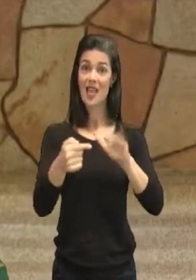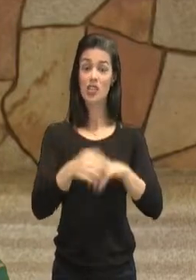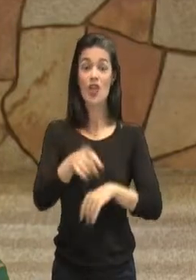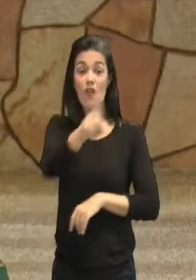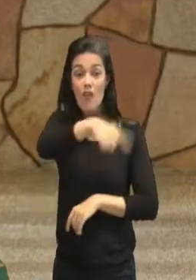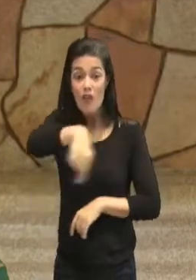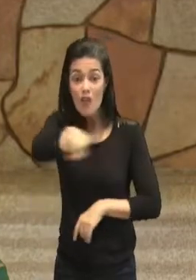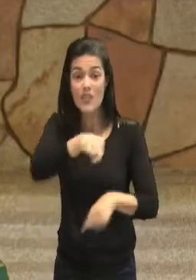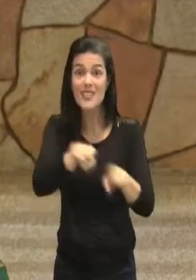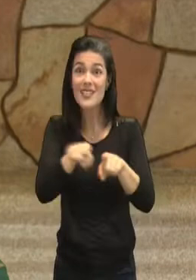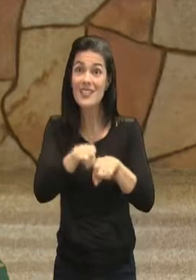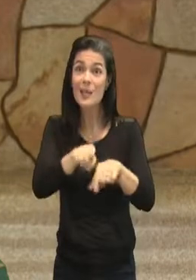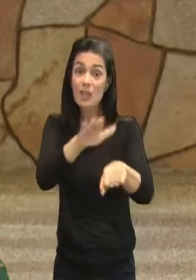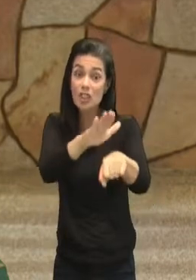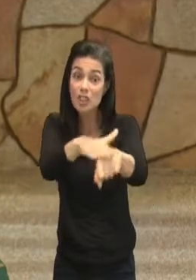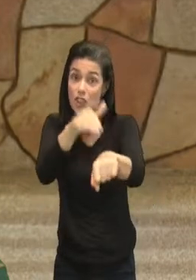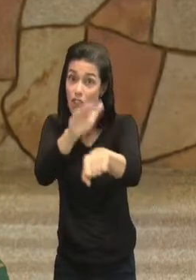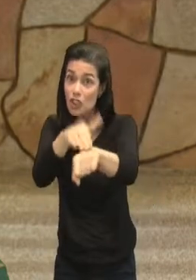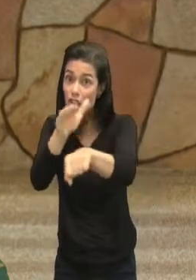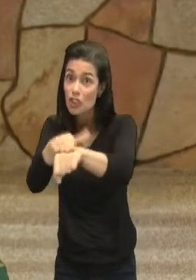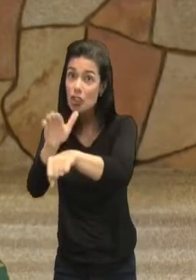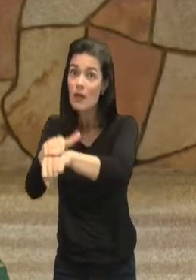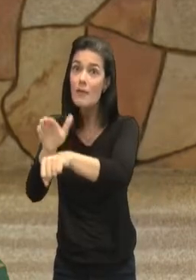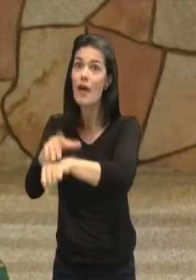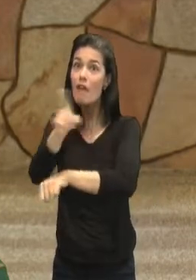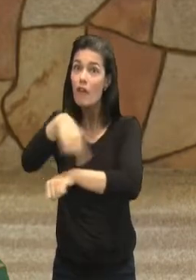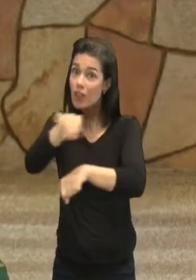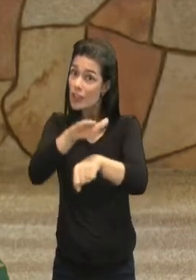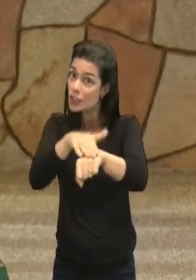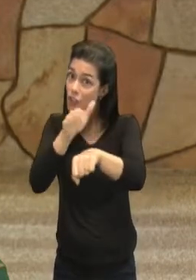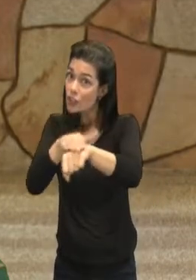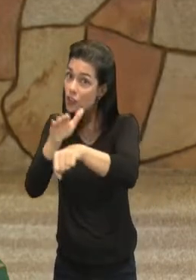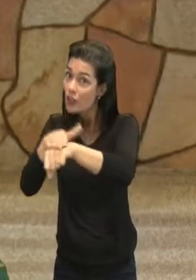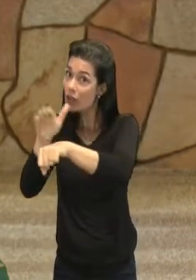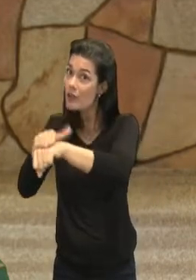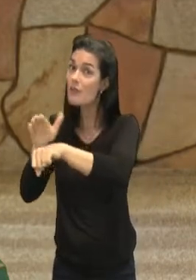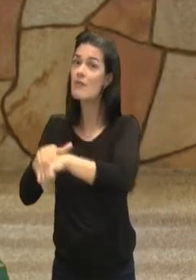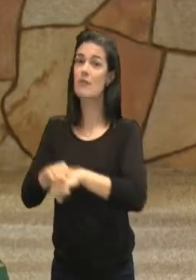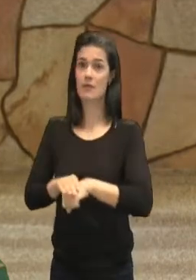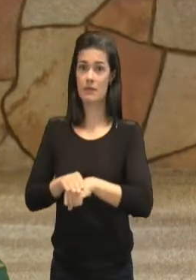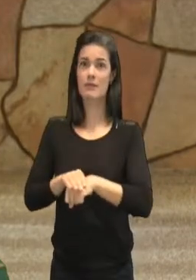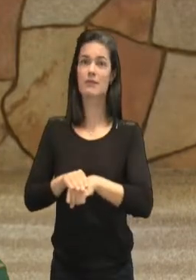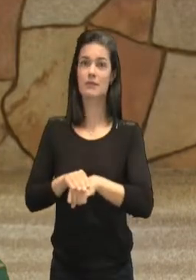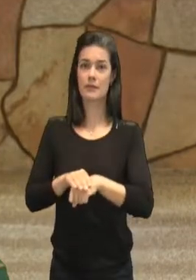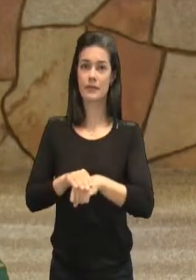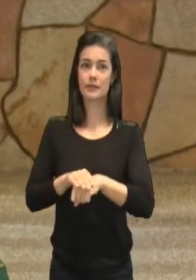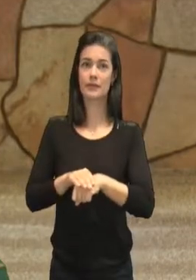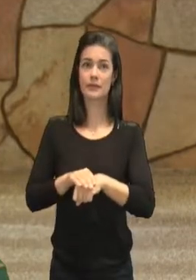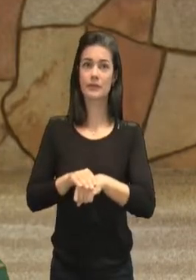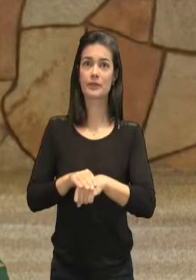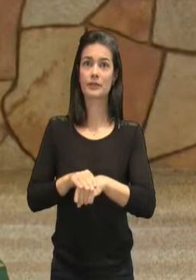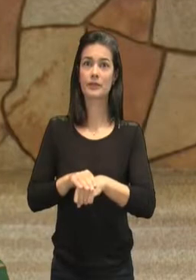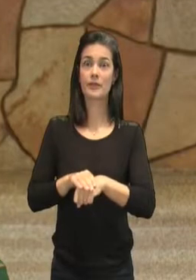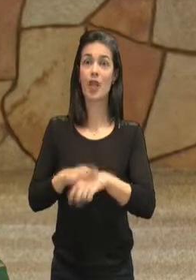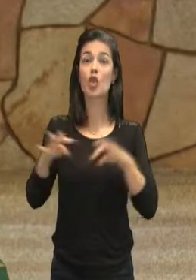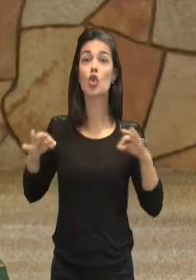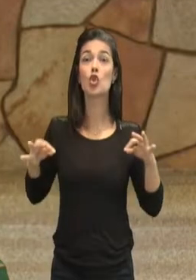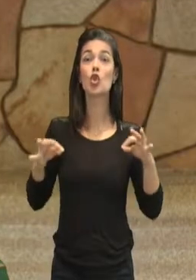vós chamados para serdes de Jesus Cristo. A todos os amados de Deus que estáis em